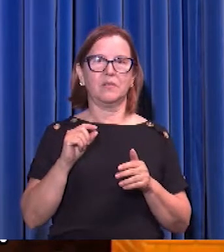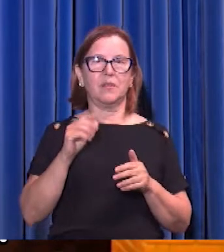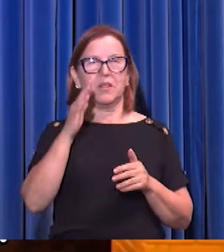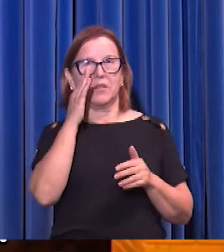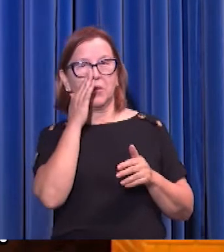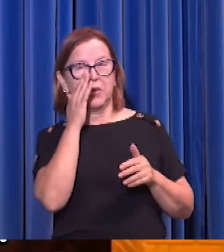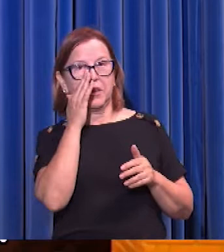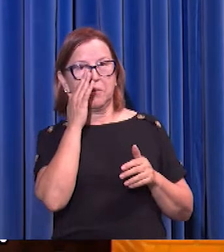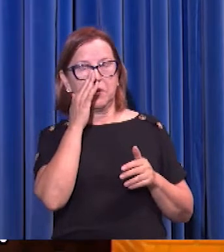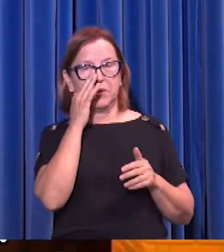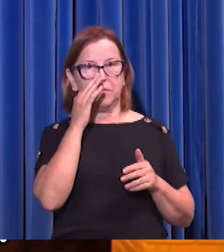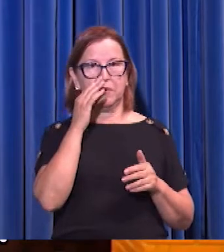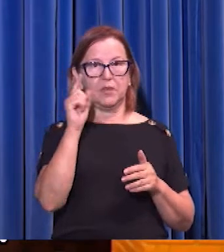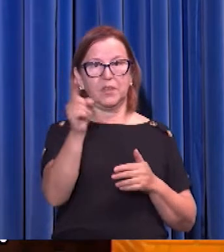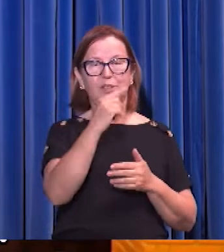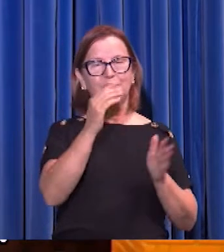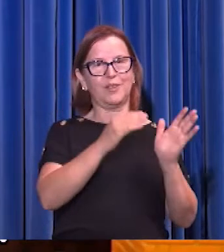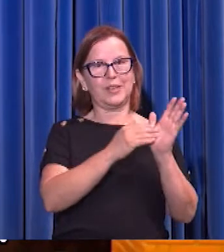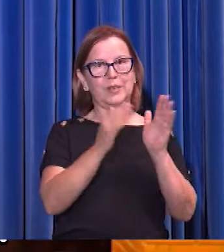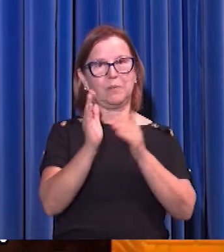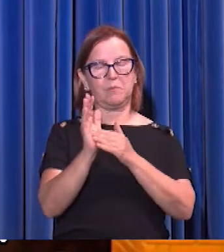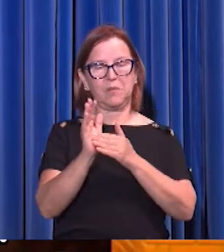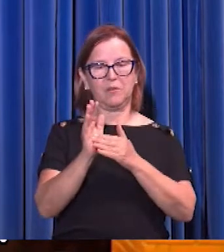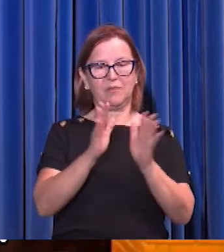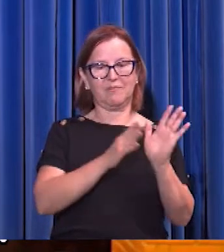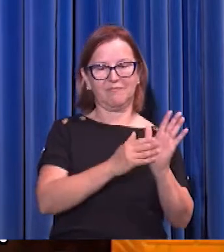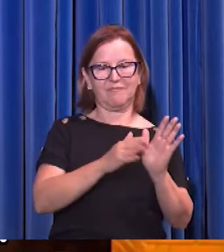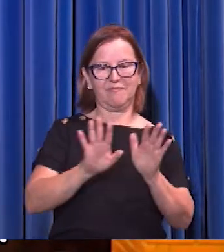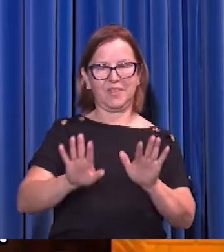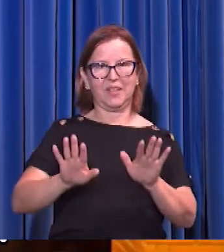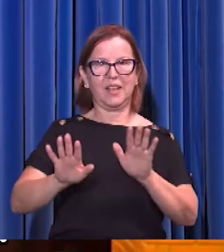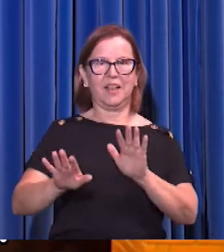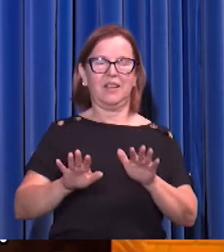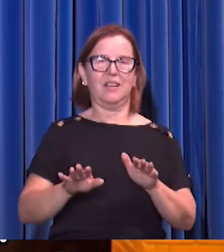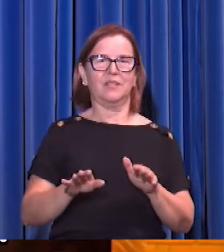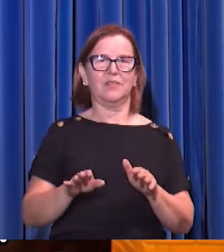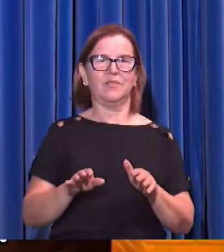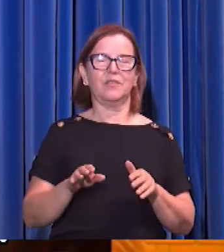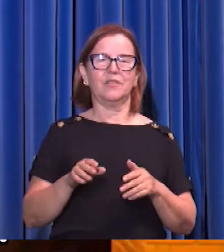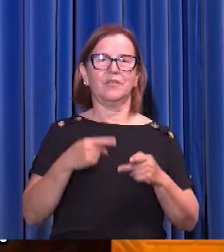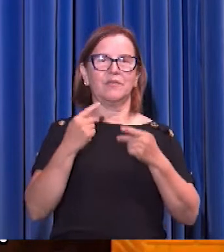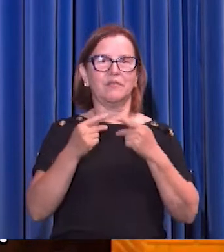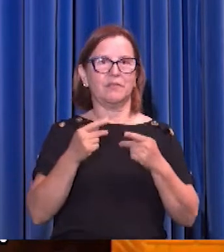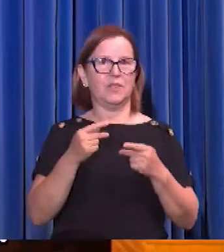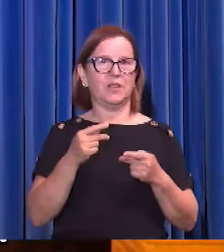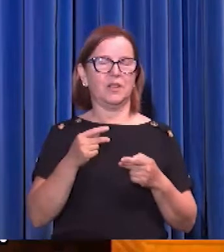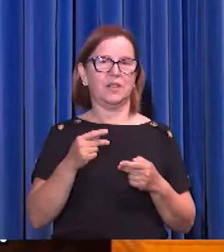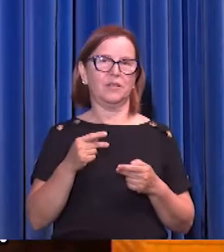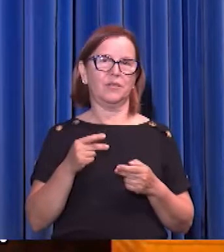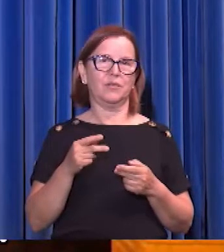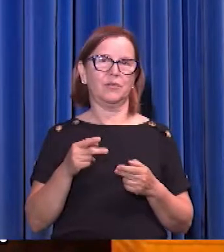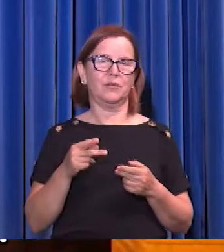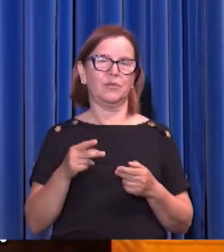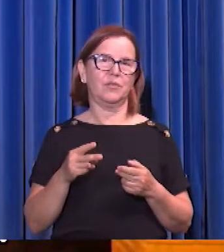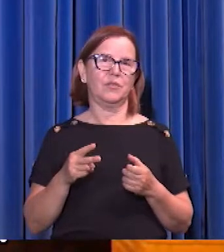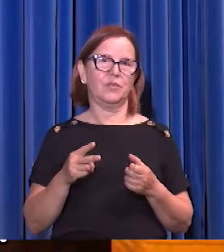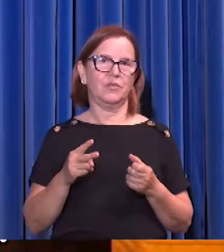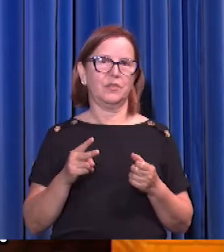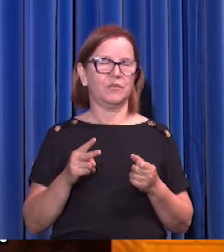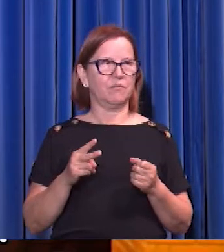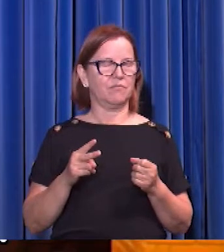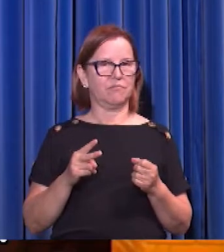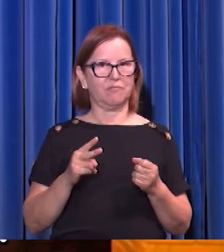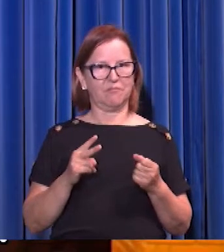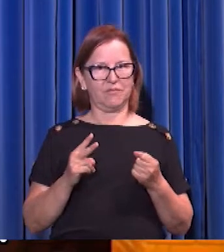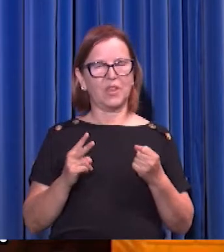contemplamos e que nossas mãos apalparam com respeito ao verbo da vida. E a vida se